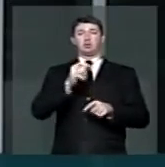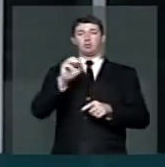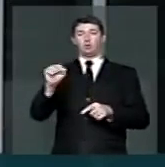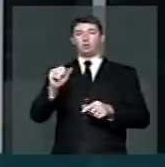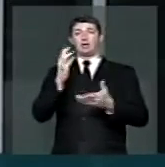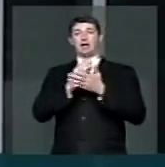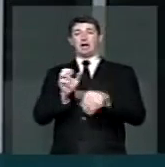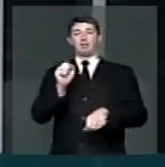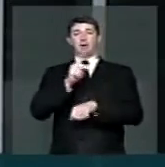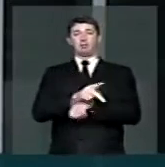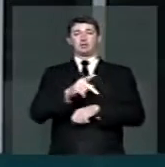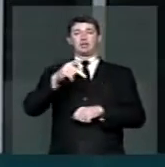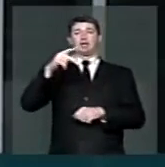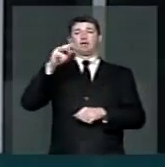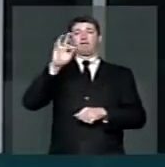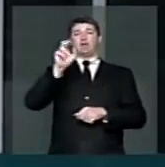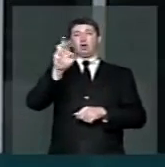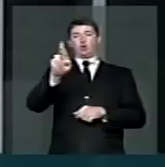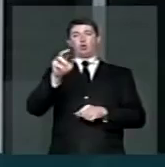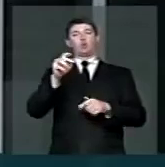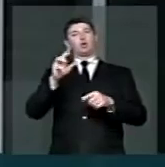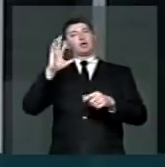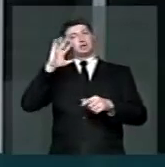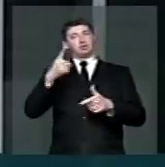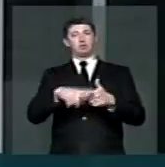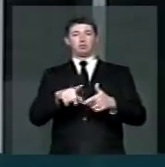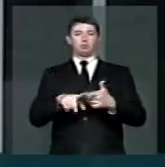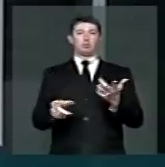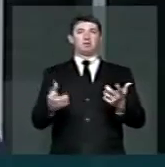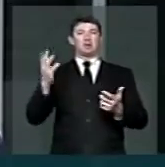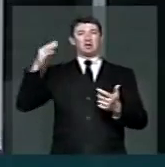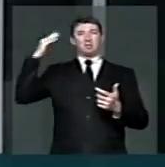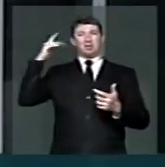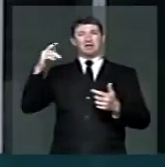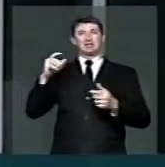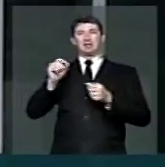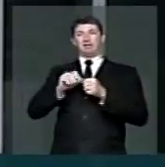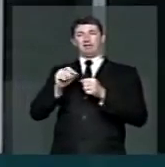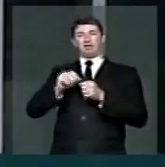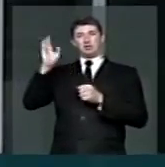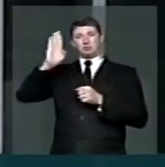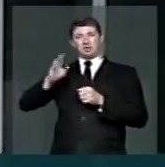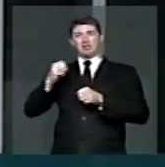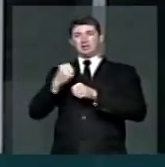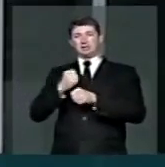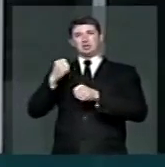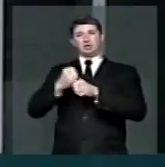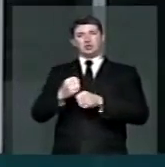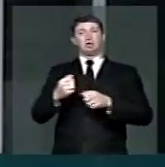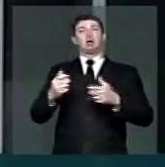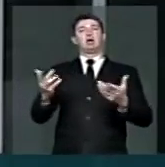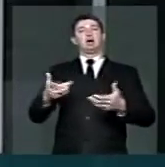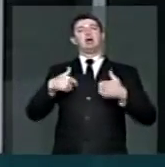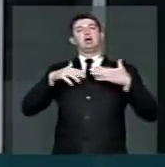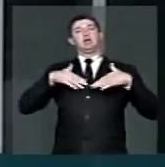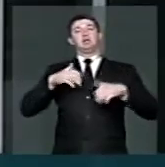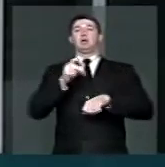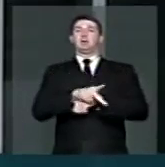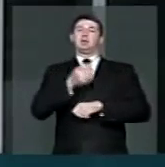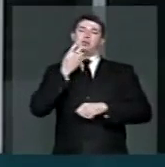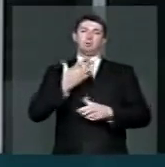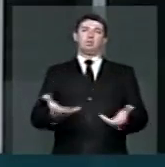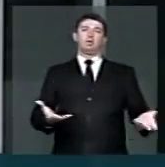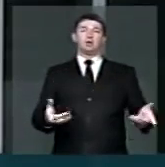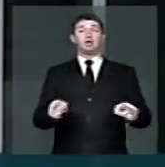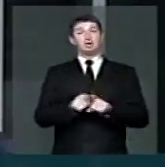com o fator previdenciário, corrigindo a injustiça com aqueles que no passado construíram nossa nação e merecem um descanso digno,